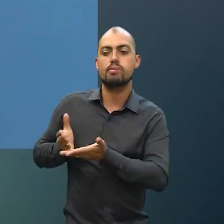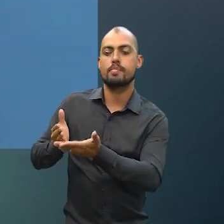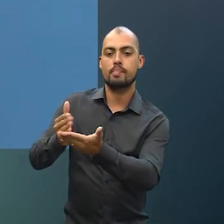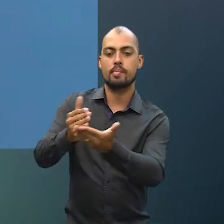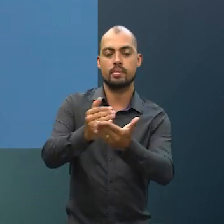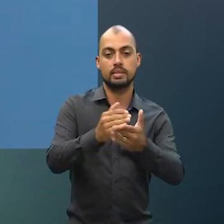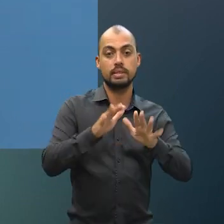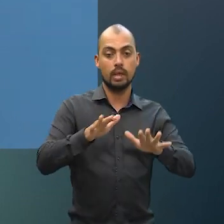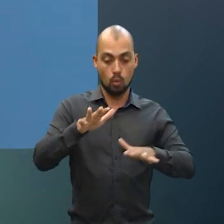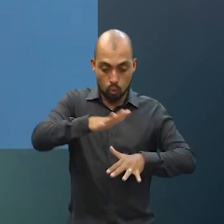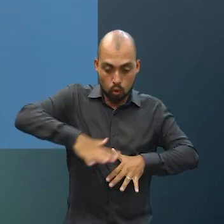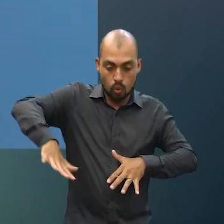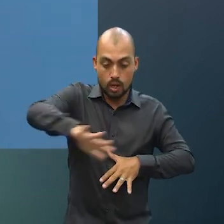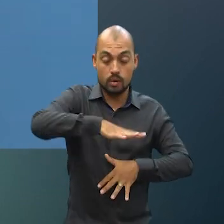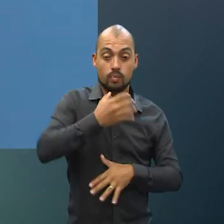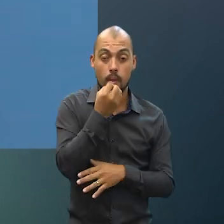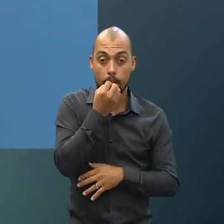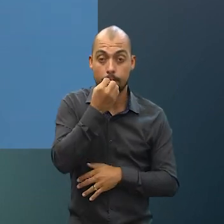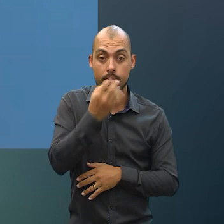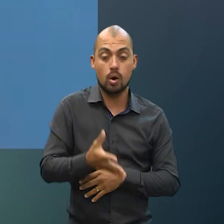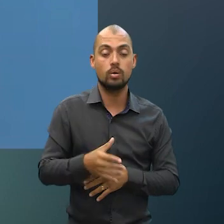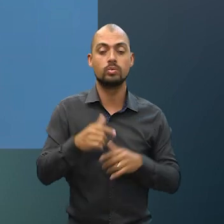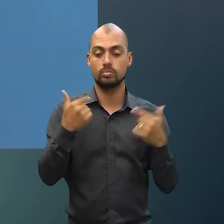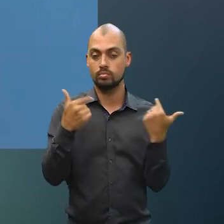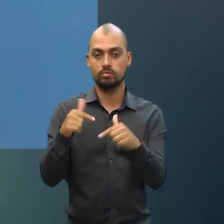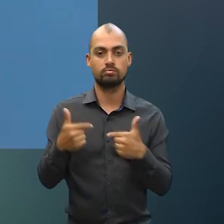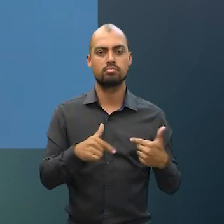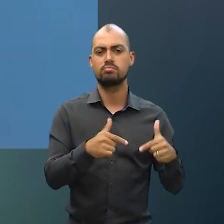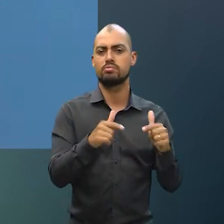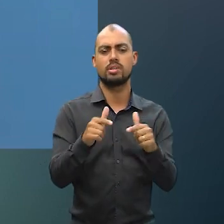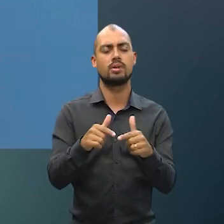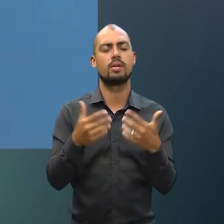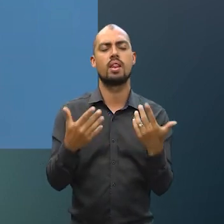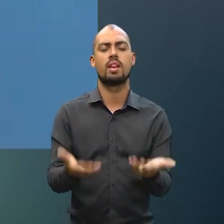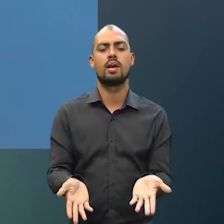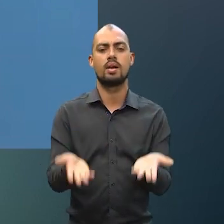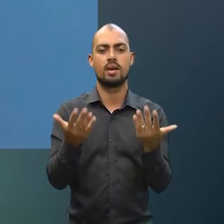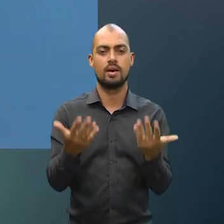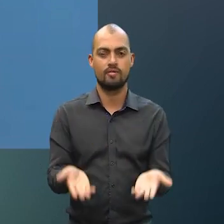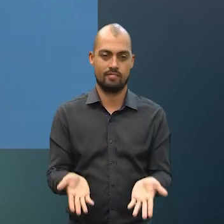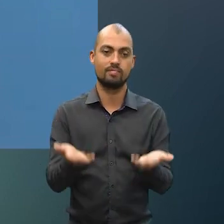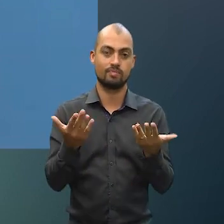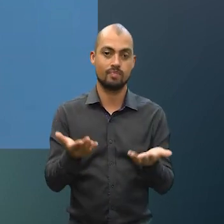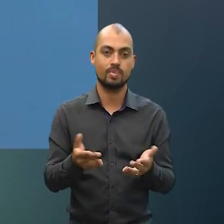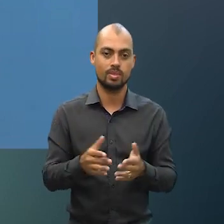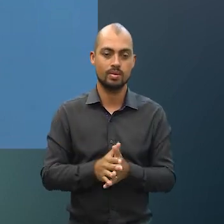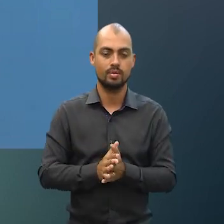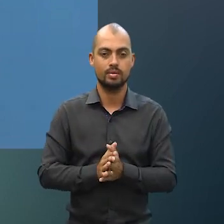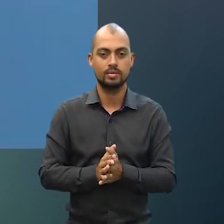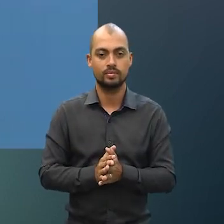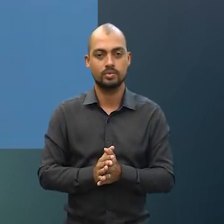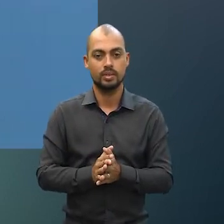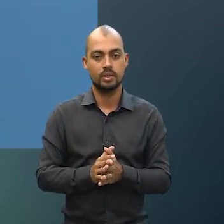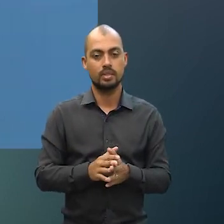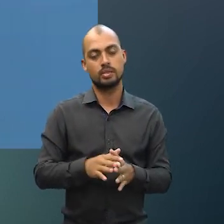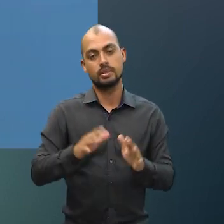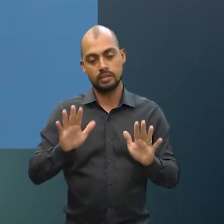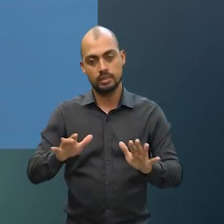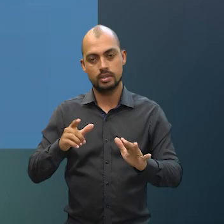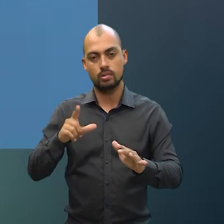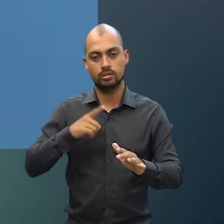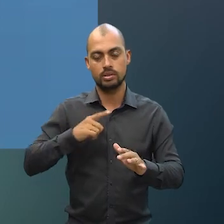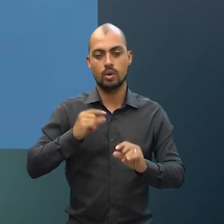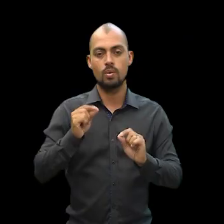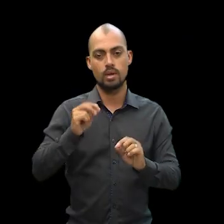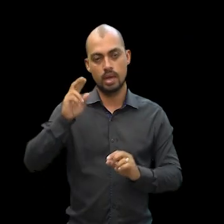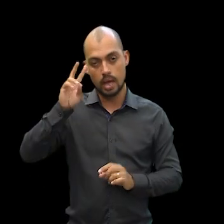astral e faz com que todo mundo trabalhe realmente de forma alegre. Um clima organizacional alegre e feliz gera